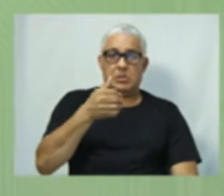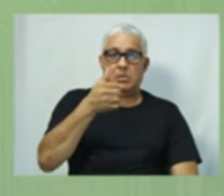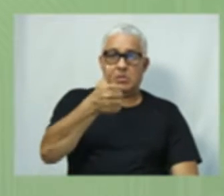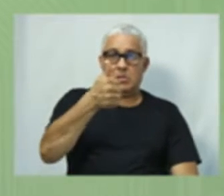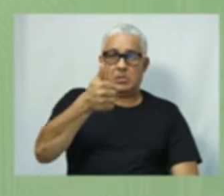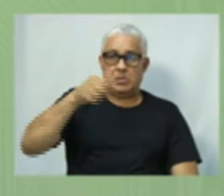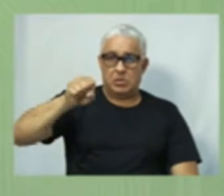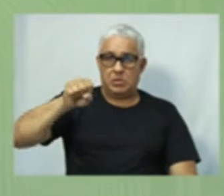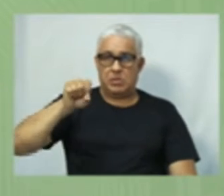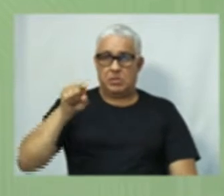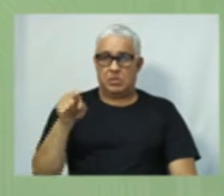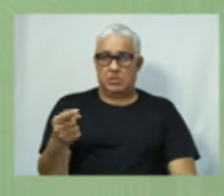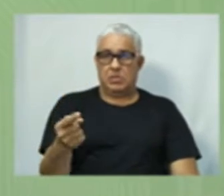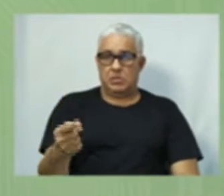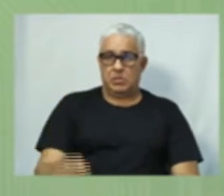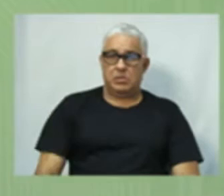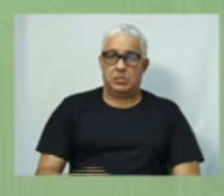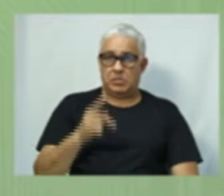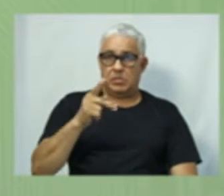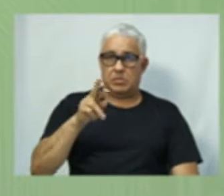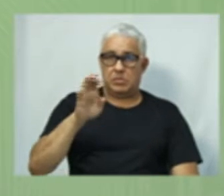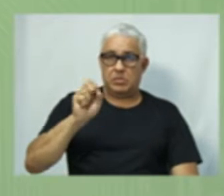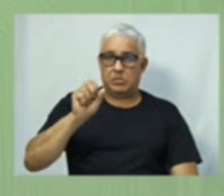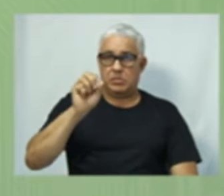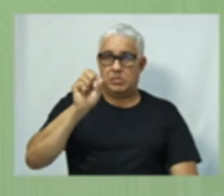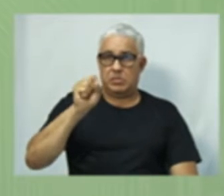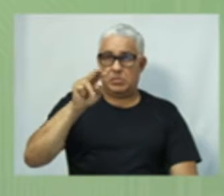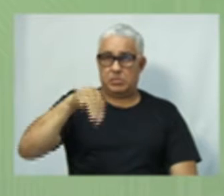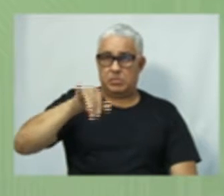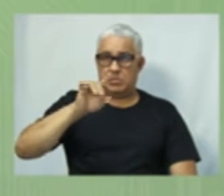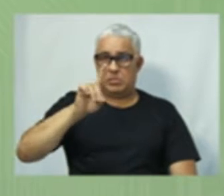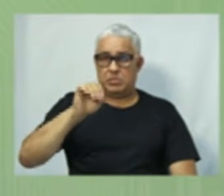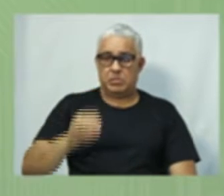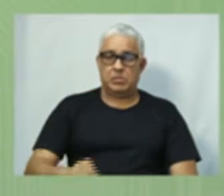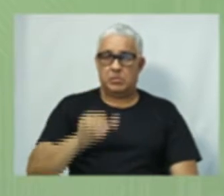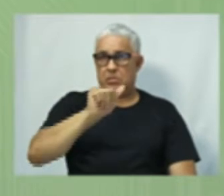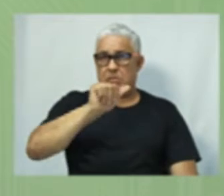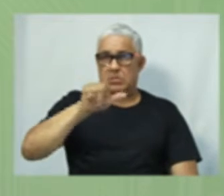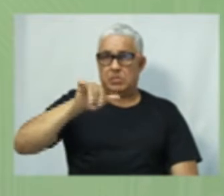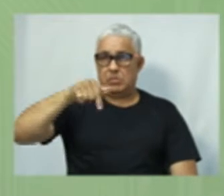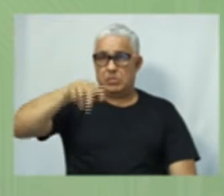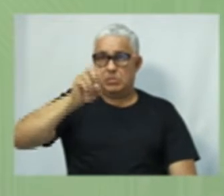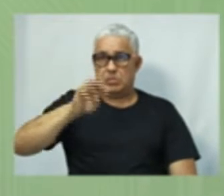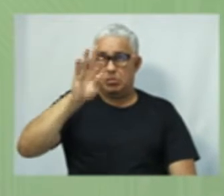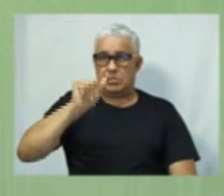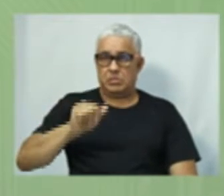118 mil. Lucro presumido. Qual é a alíquota do PIS?